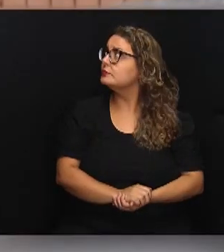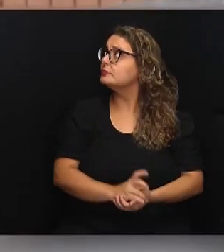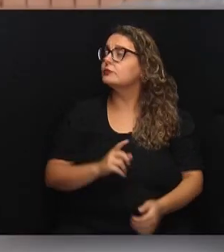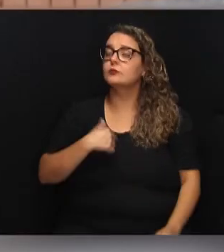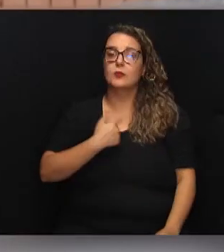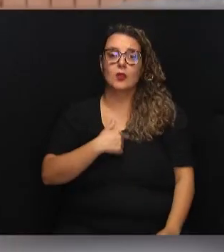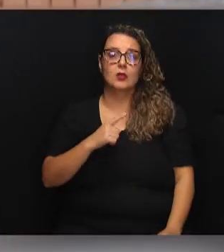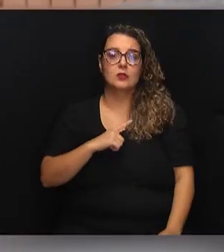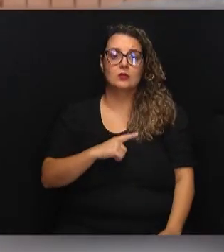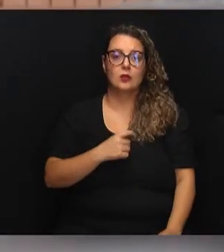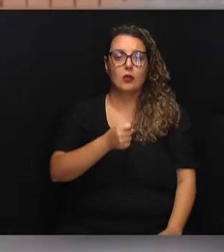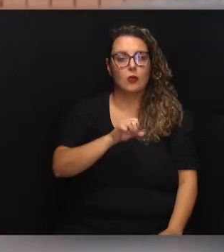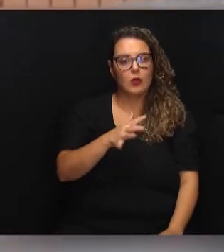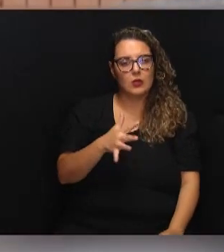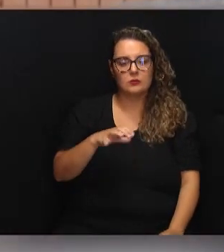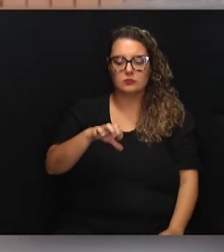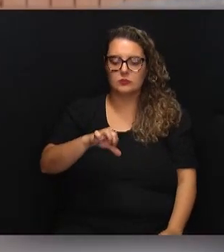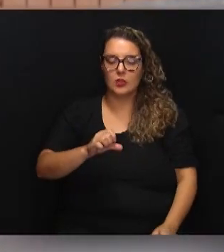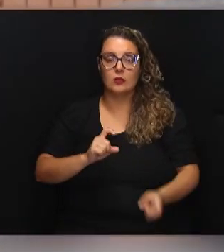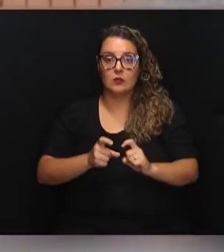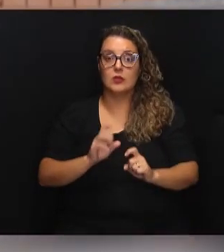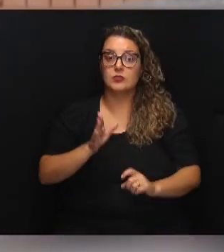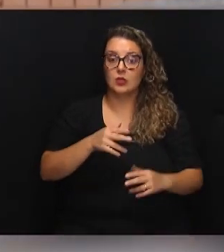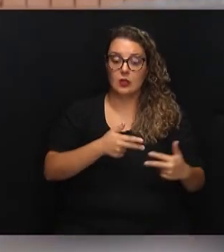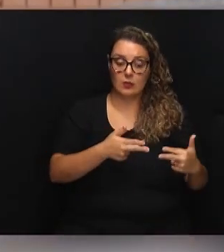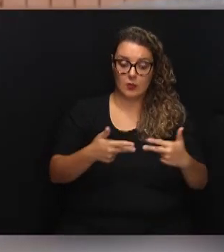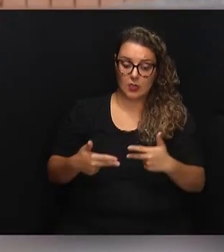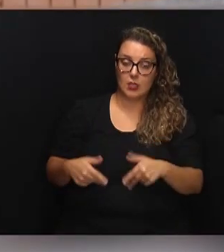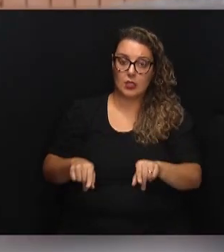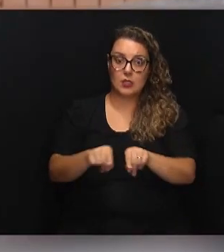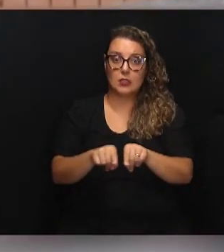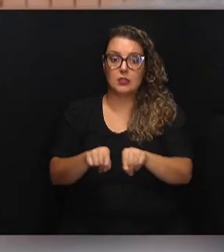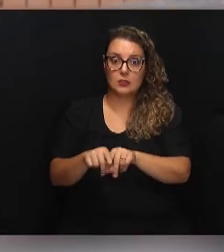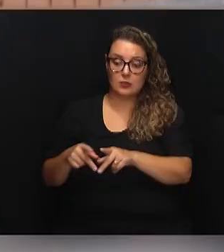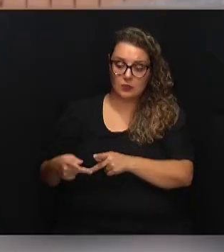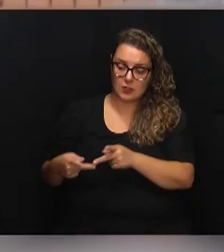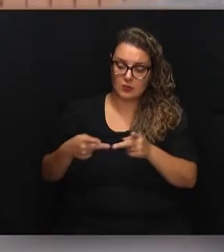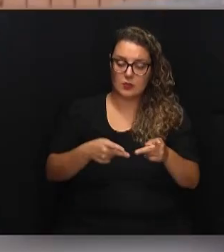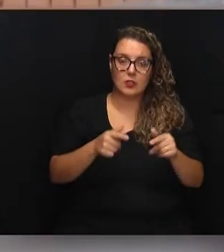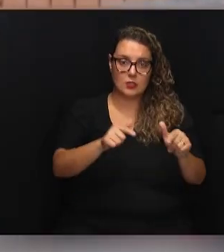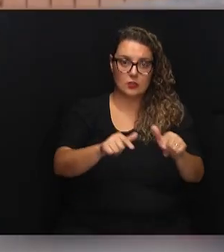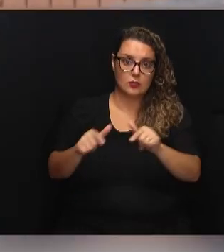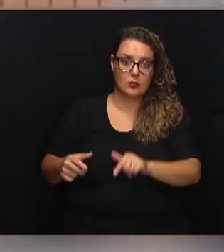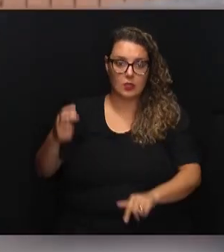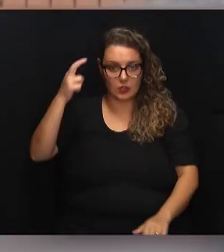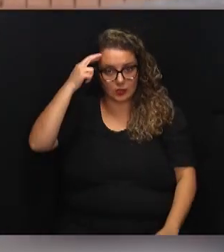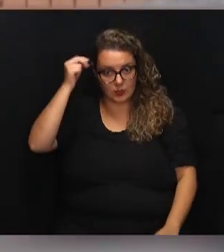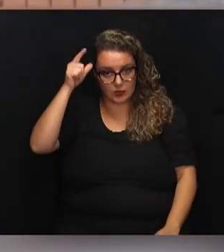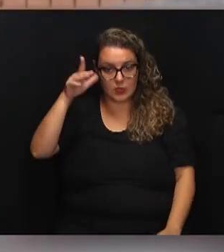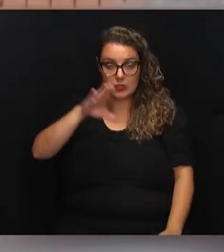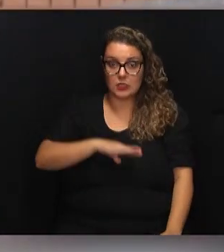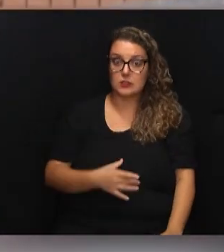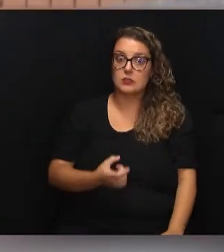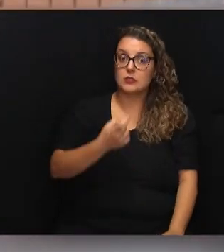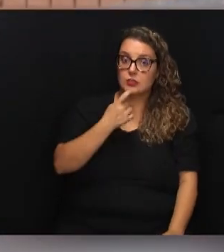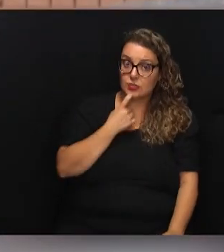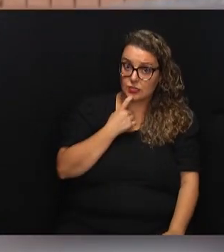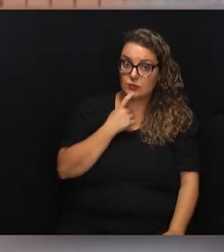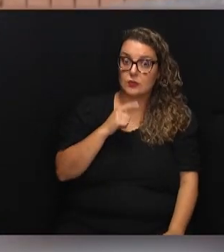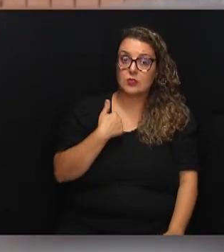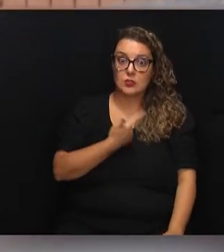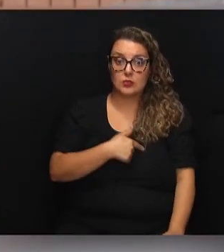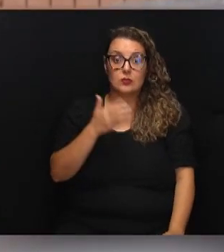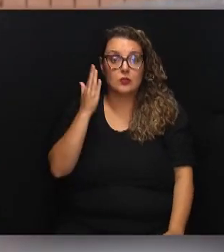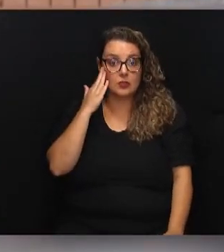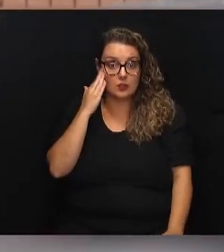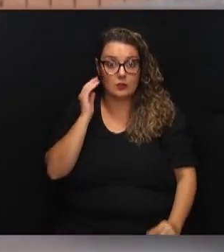8 e 9 reuniões já programadas, além de visitas a espaços culturais da cidade de Campinas, que a gente entende que